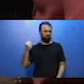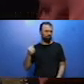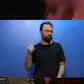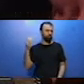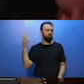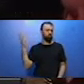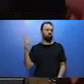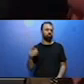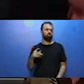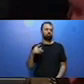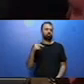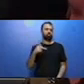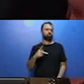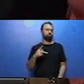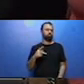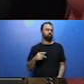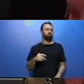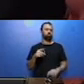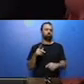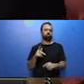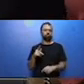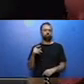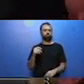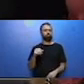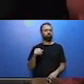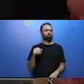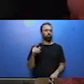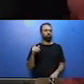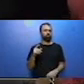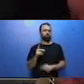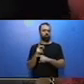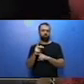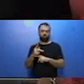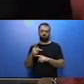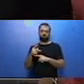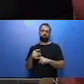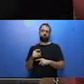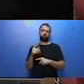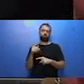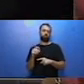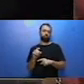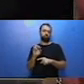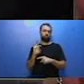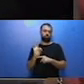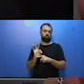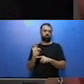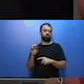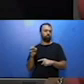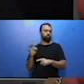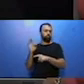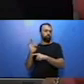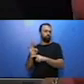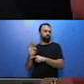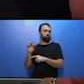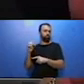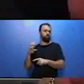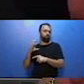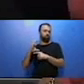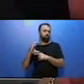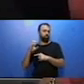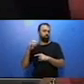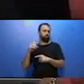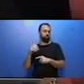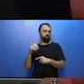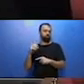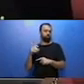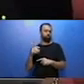temos potássio, ferro, cálcio, magnésio, flúor, zinco,